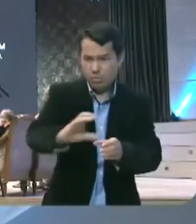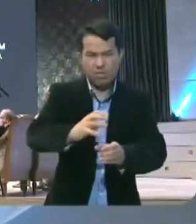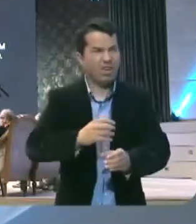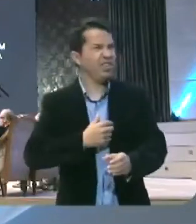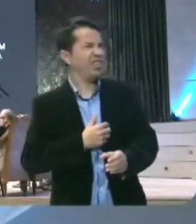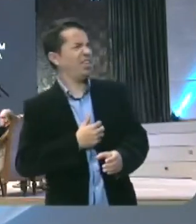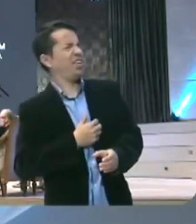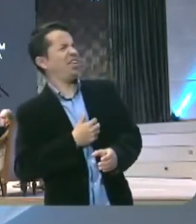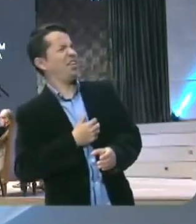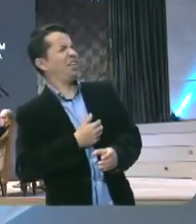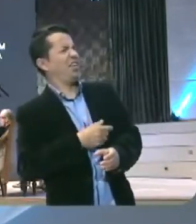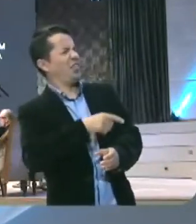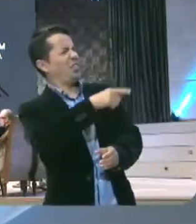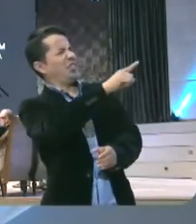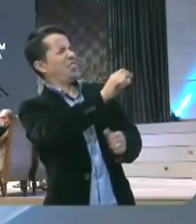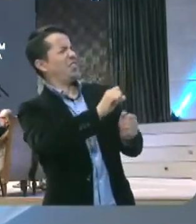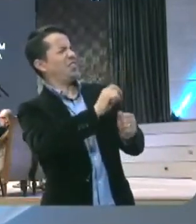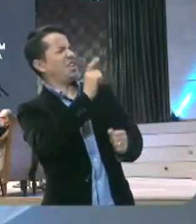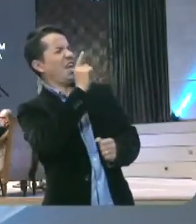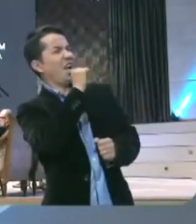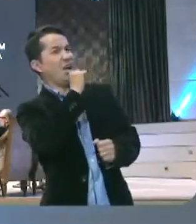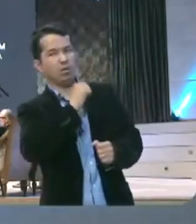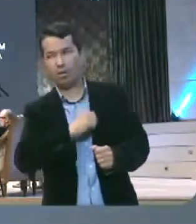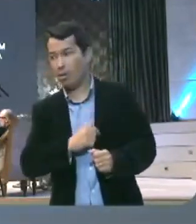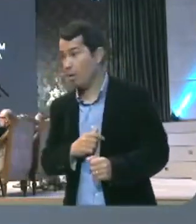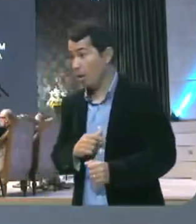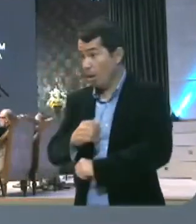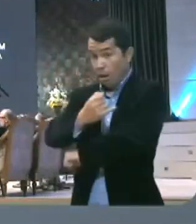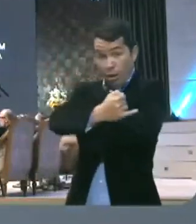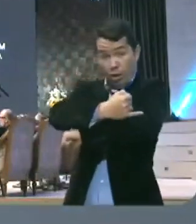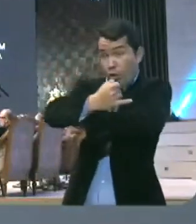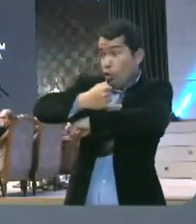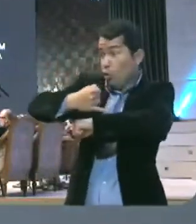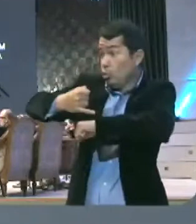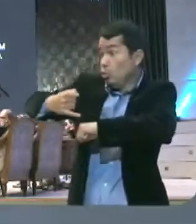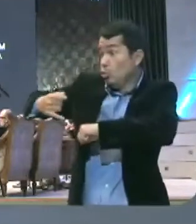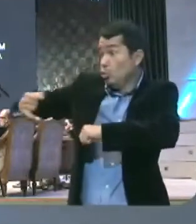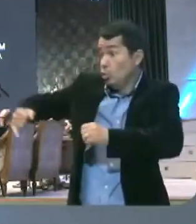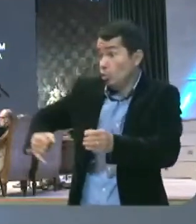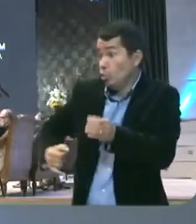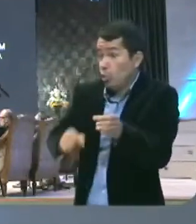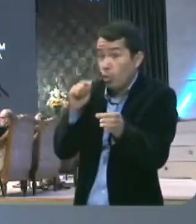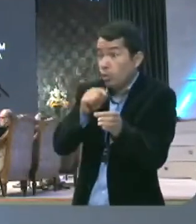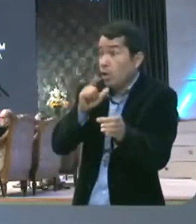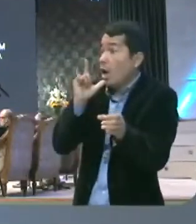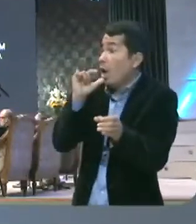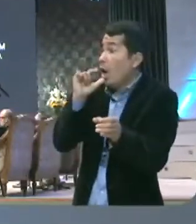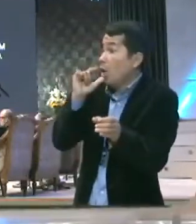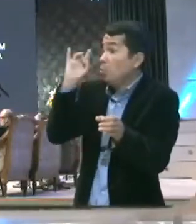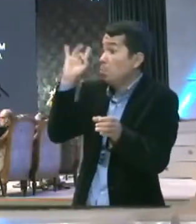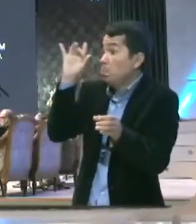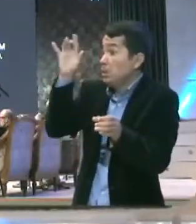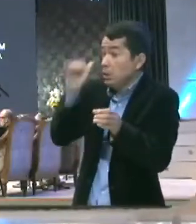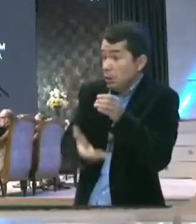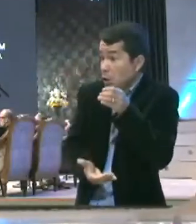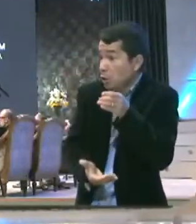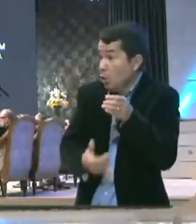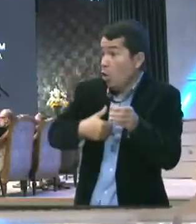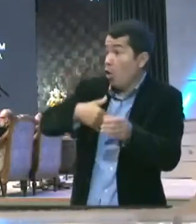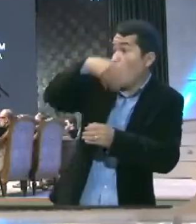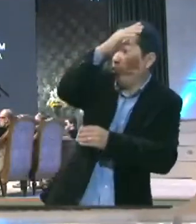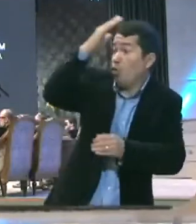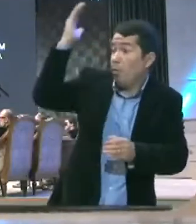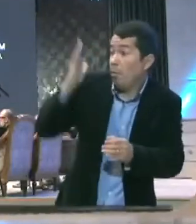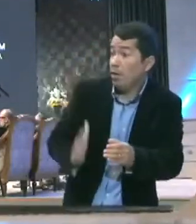fazer com esta água e não essa água do rio jordão falei é verdade a água do rio jordão eu vou levar pro brasil